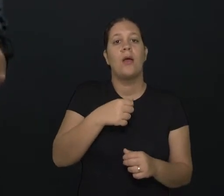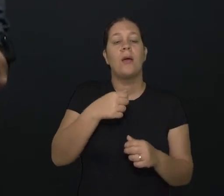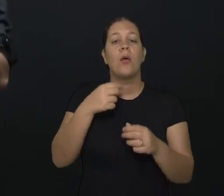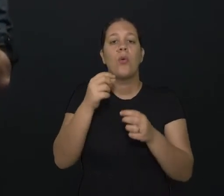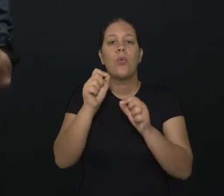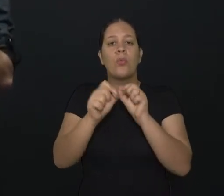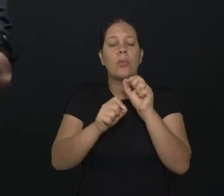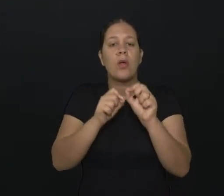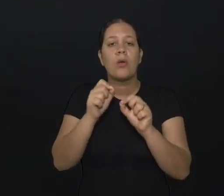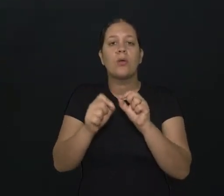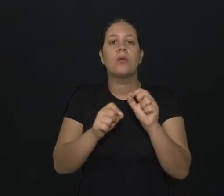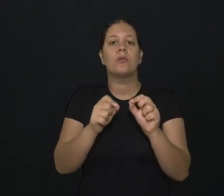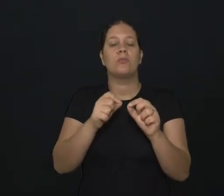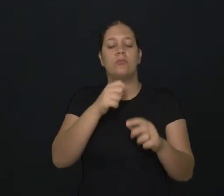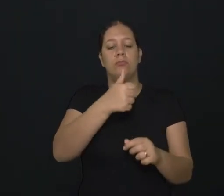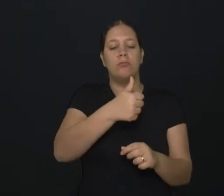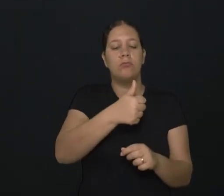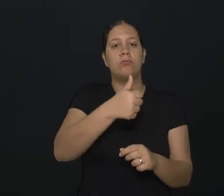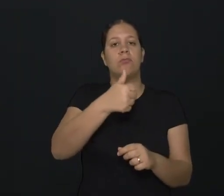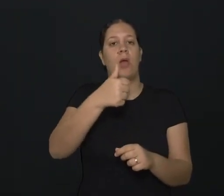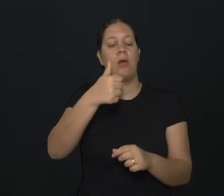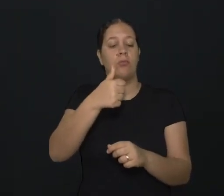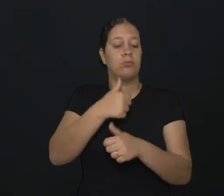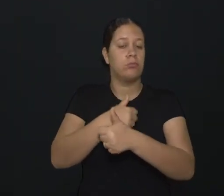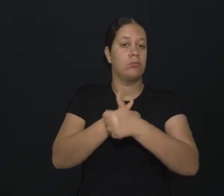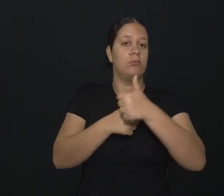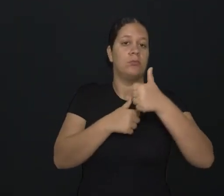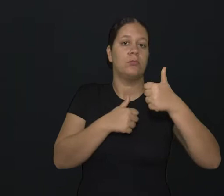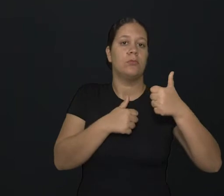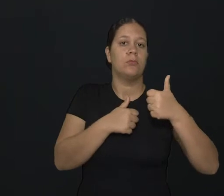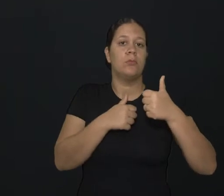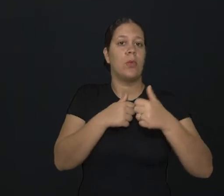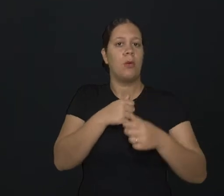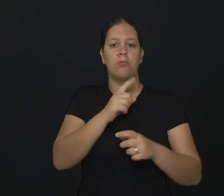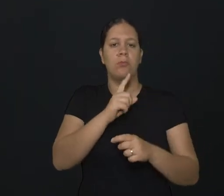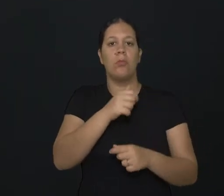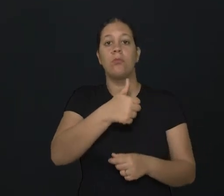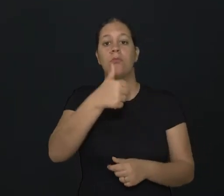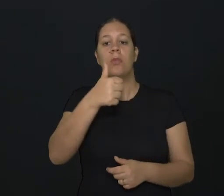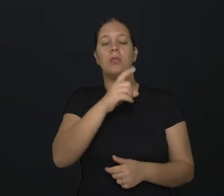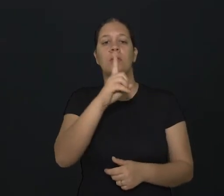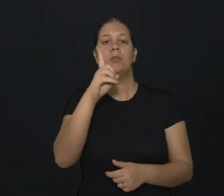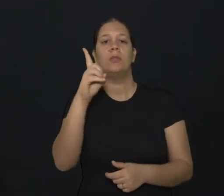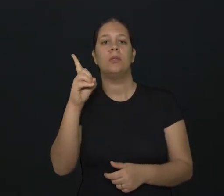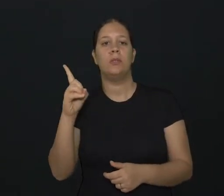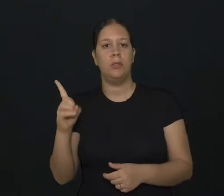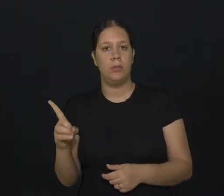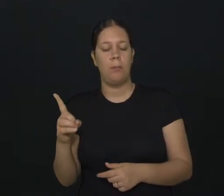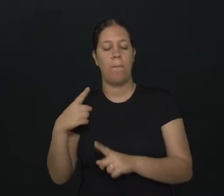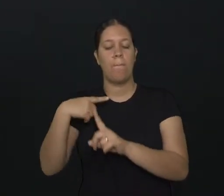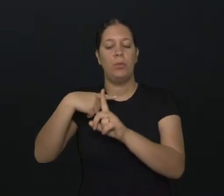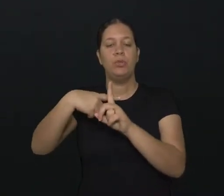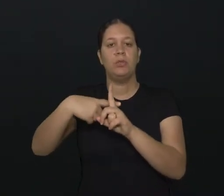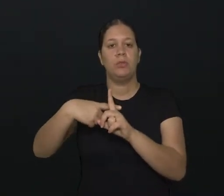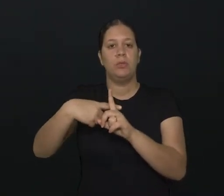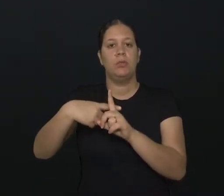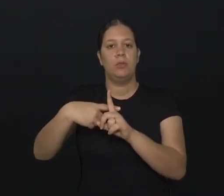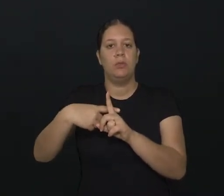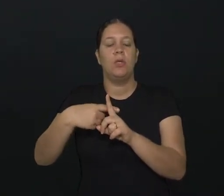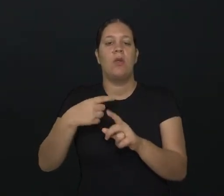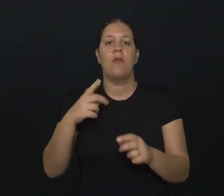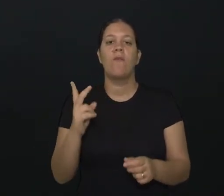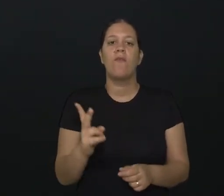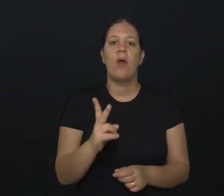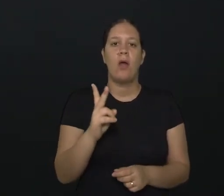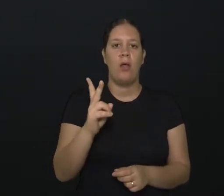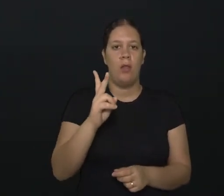casa. Uma casa para onde? Uma casa para a direita, porque esse 1 é positivo. Após andar essa casa,